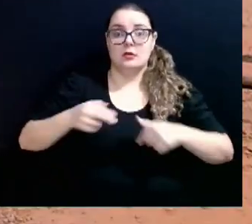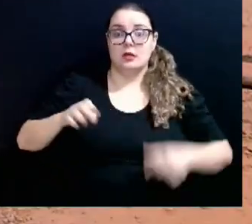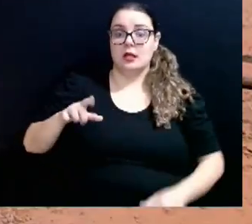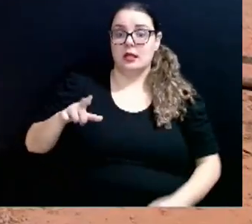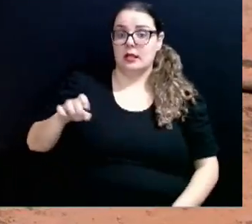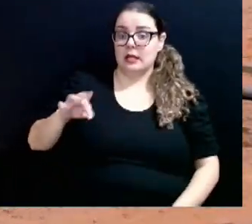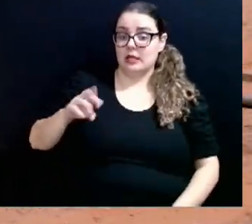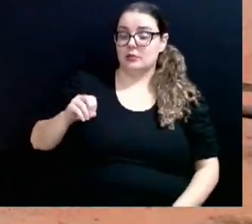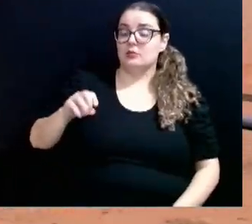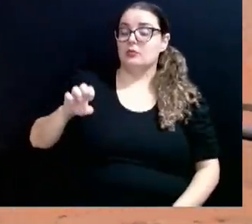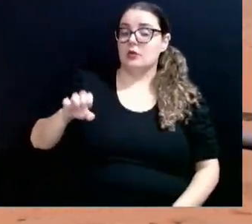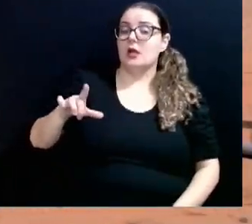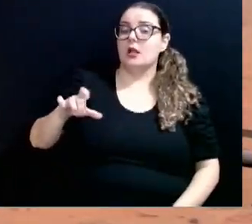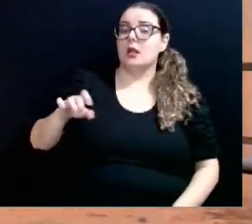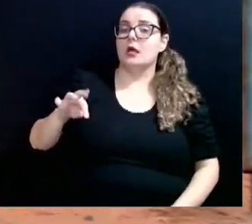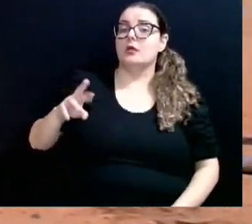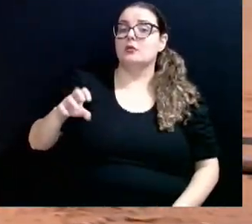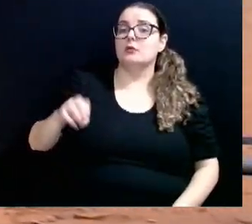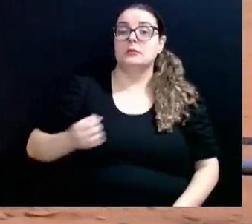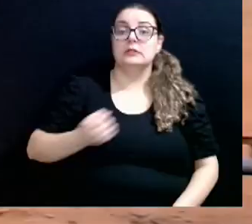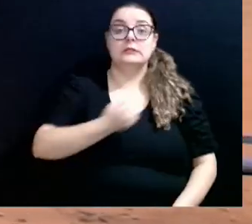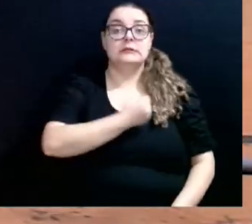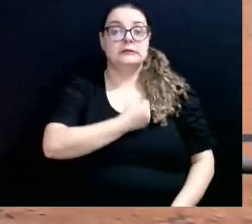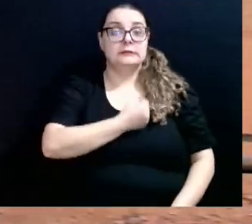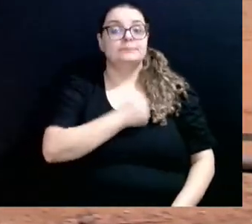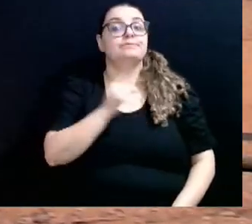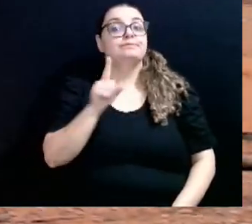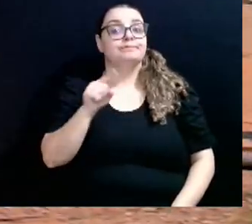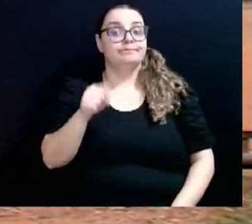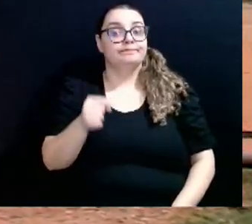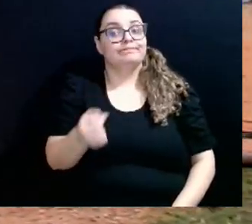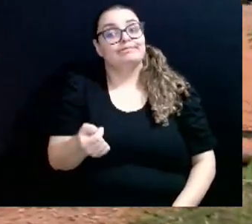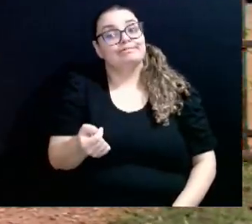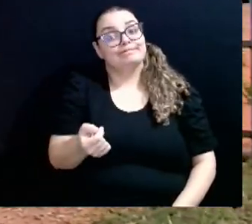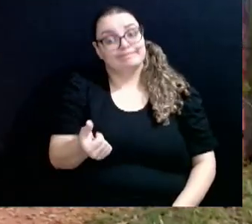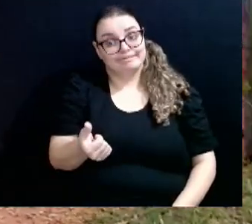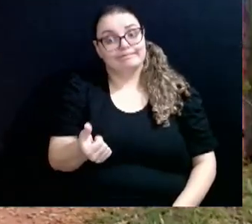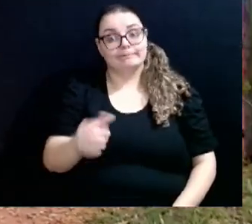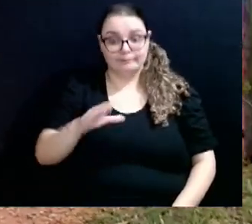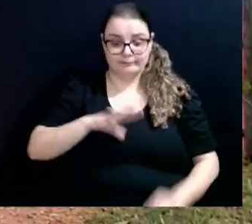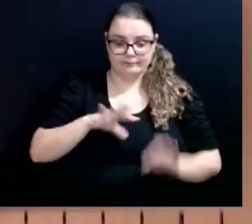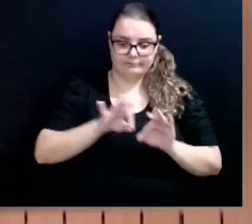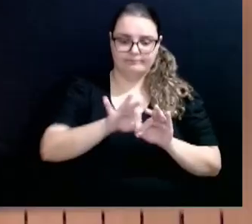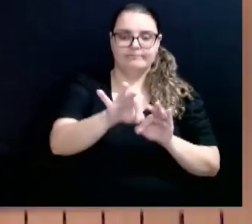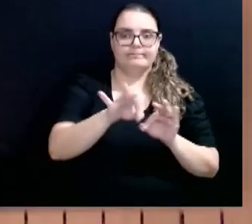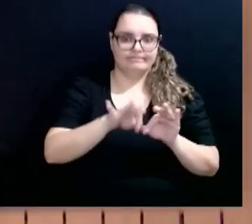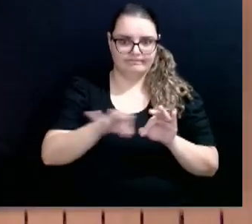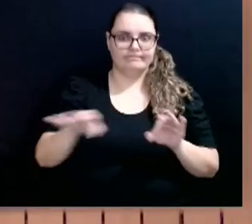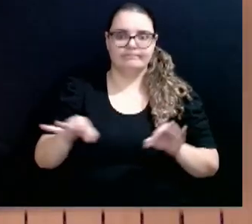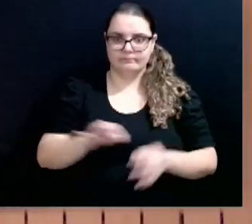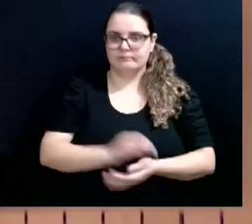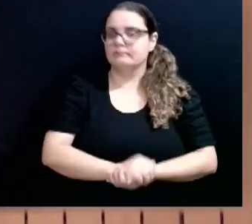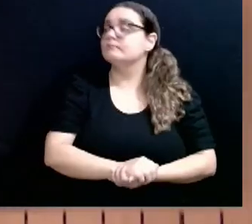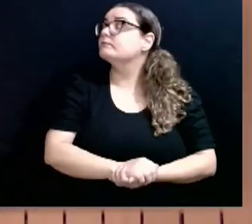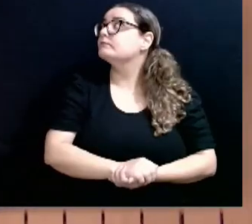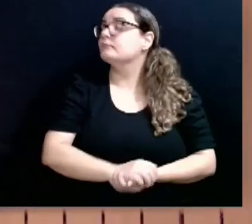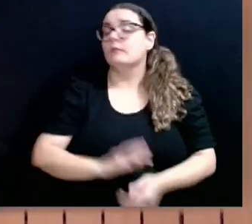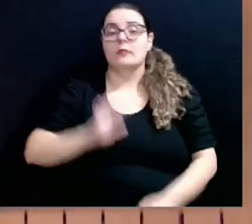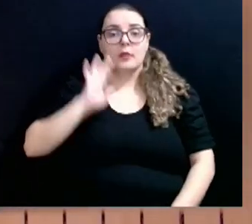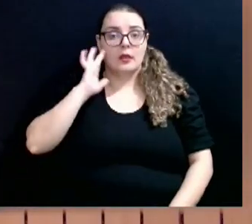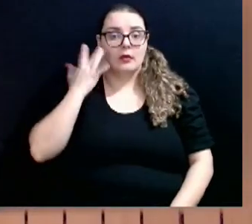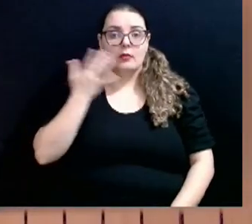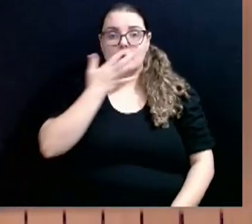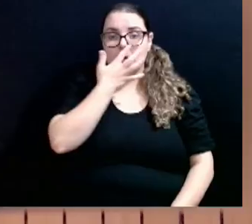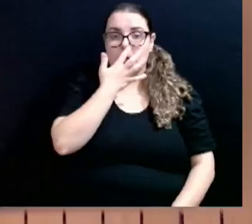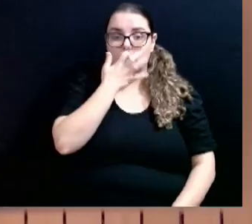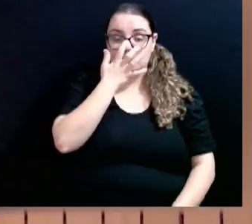Mas este número é considerado insuficiente para o tamanho da cidade. Eu acho um desperdício uma